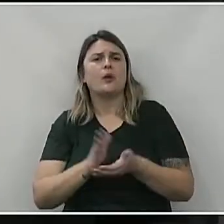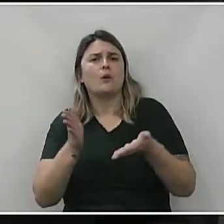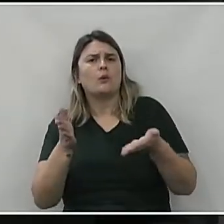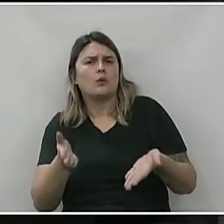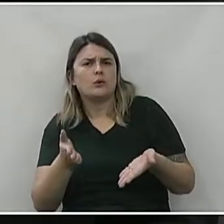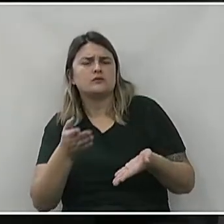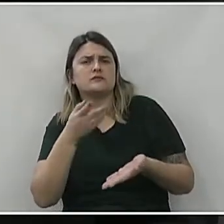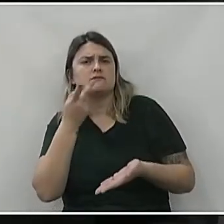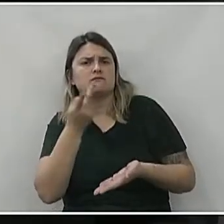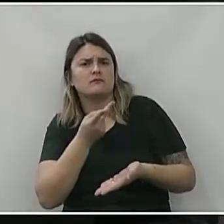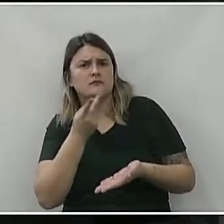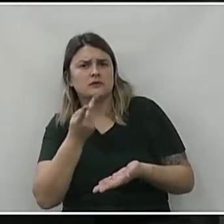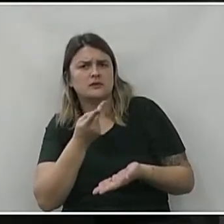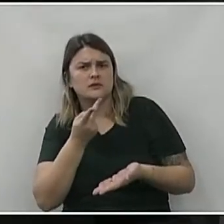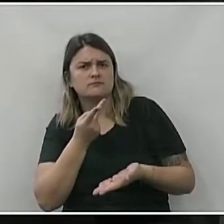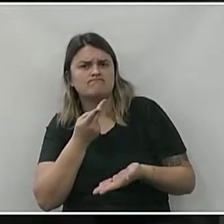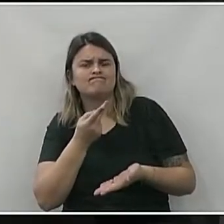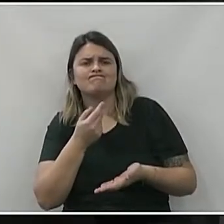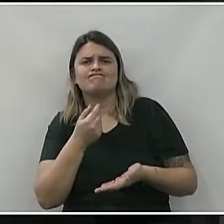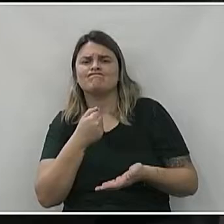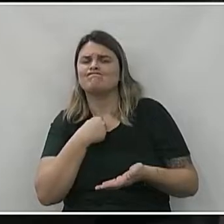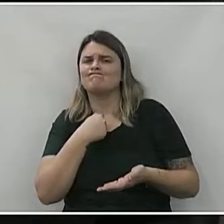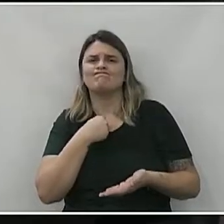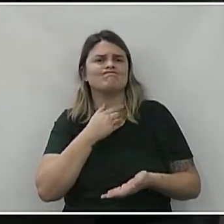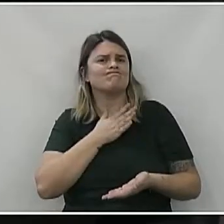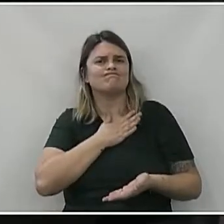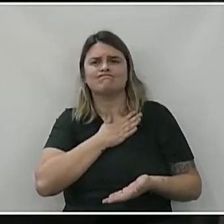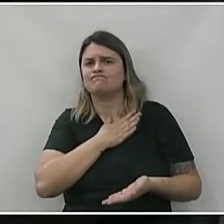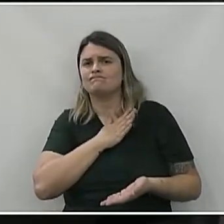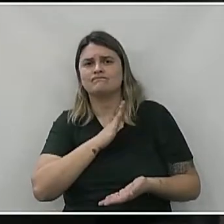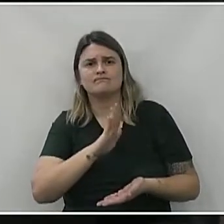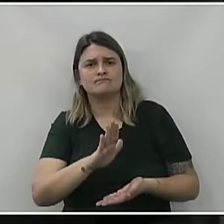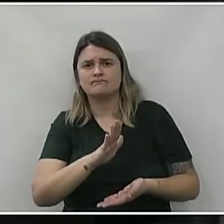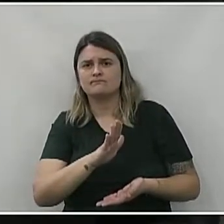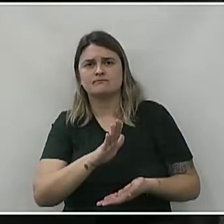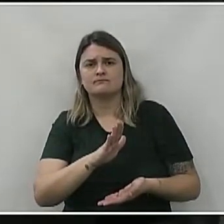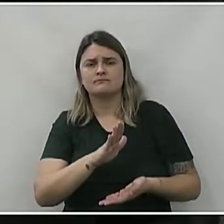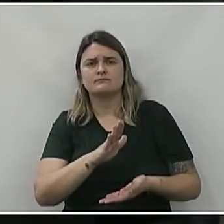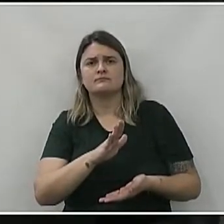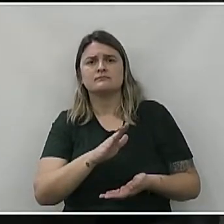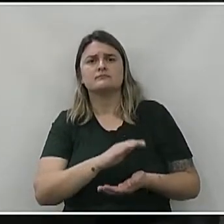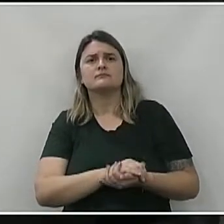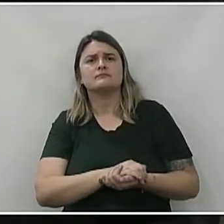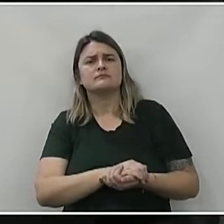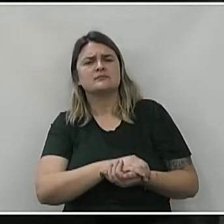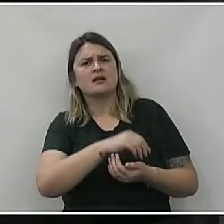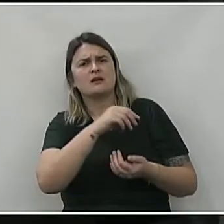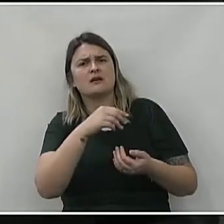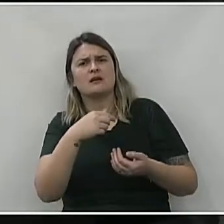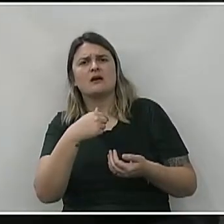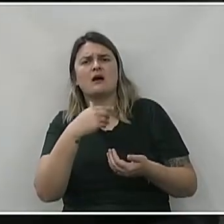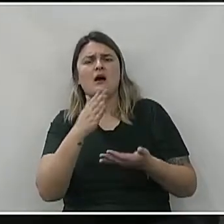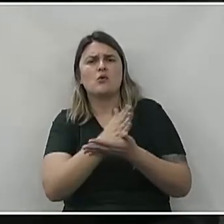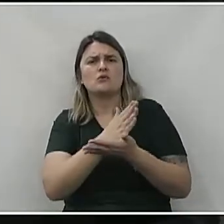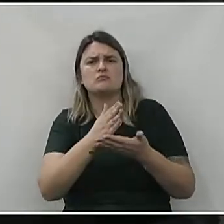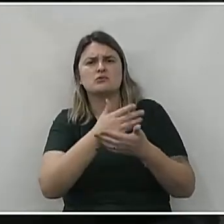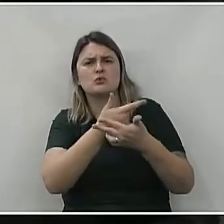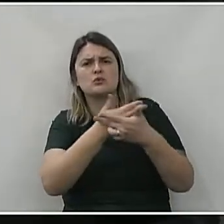quero manifestar a minha insatisfação com o Poder Executivo,